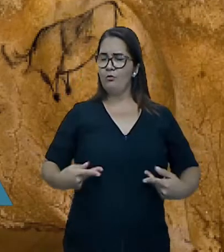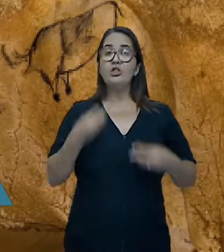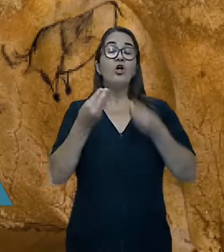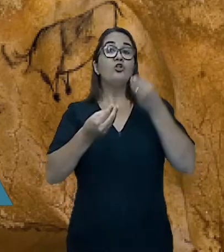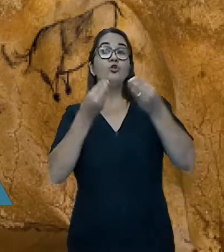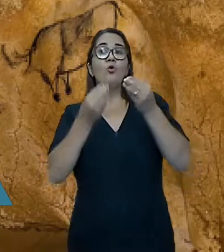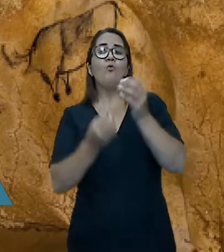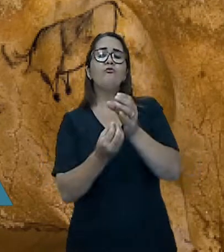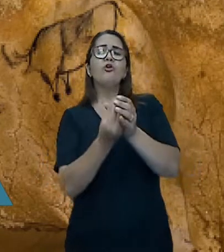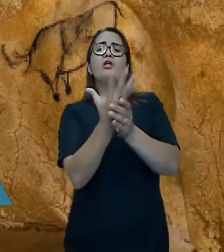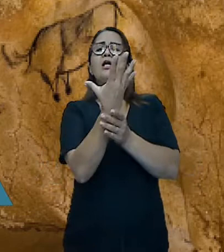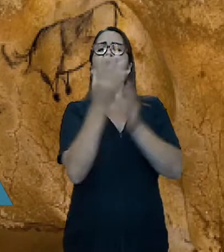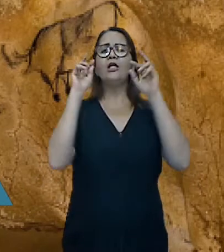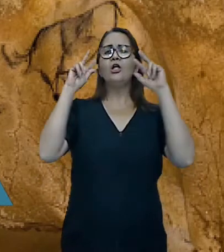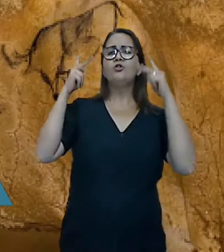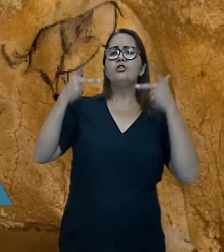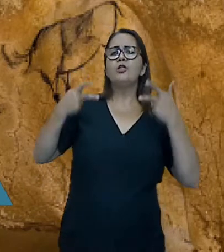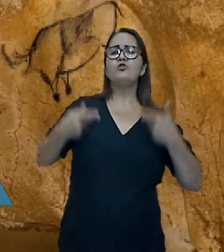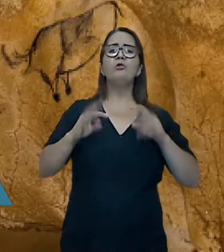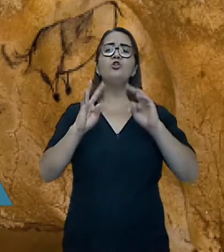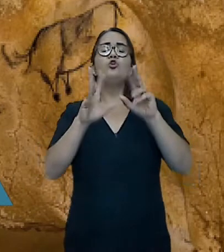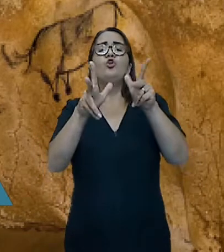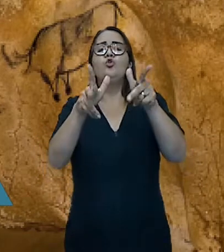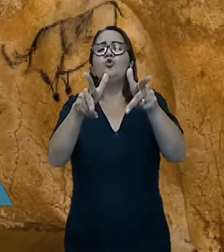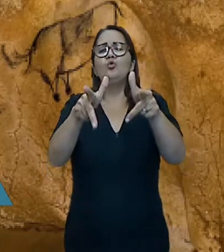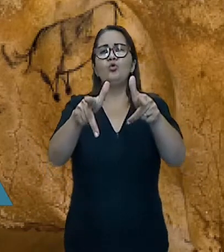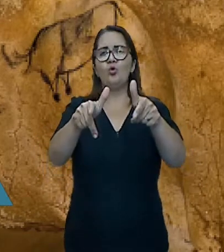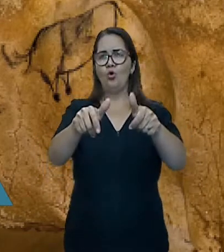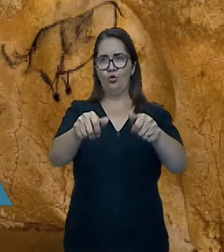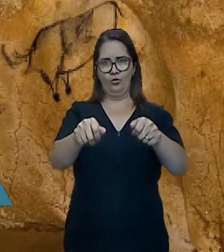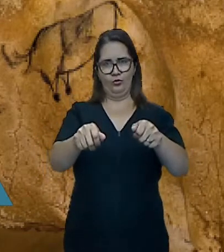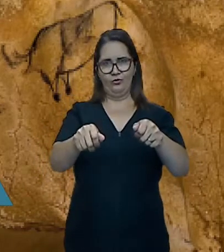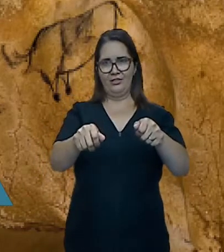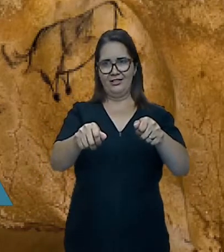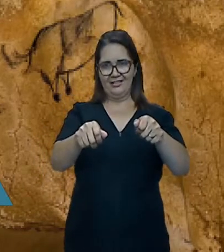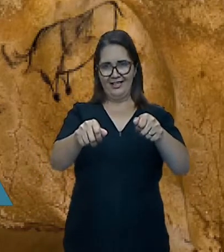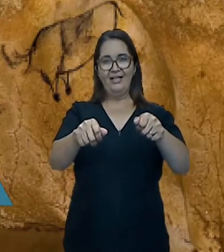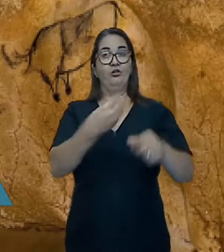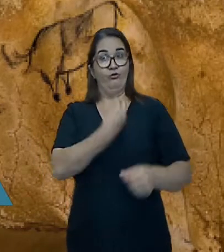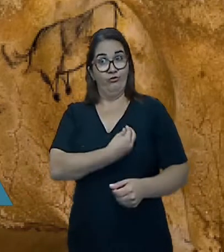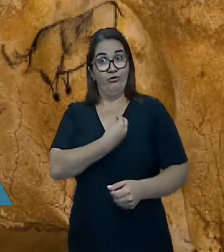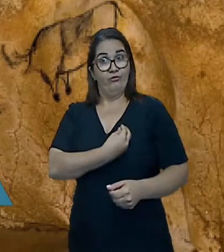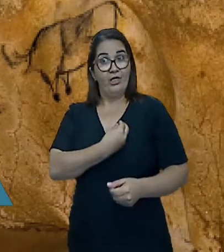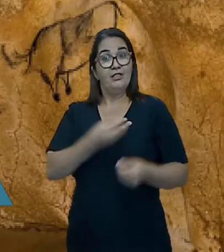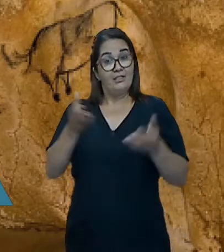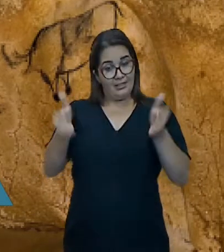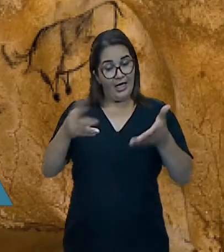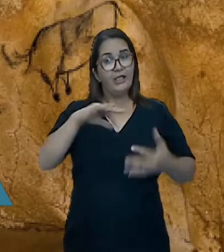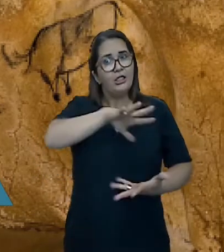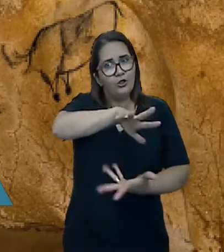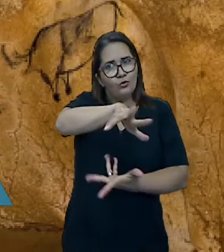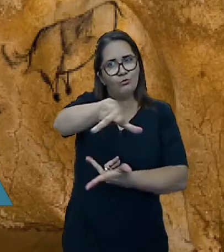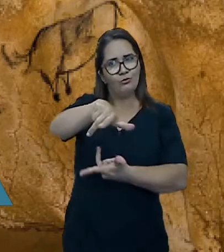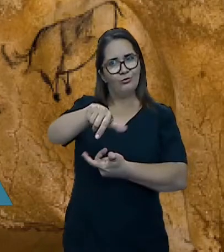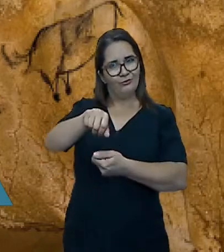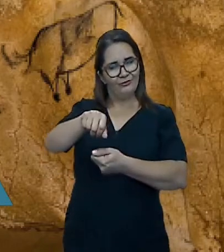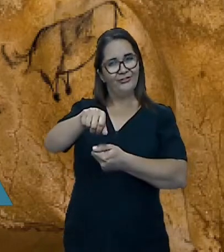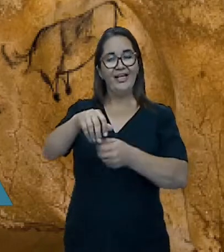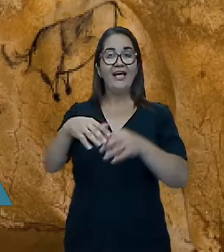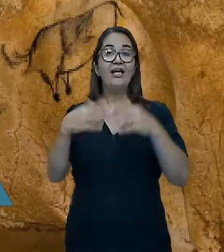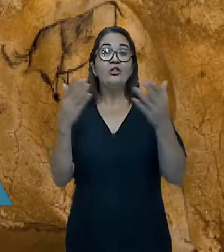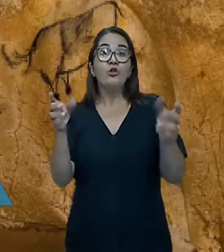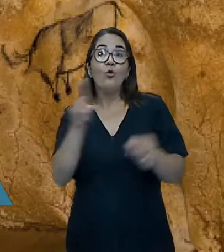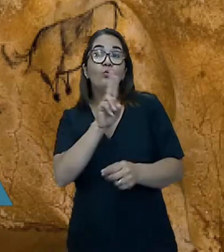o criacionismo e o evolucionismo. A parte da evolução dos seres humanos,